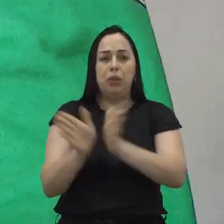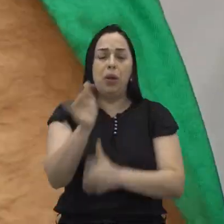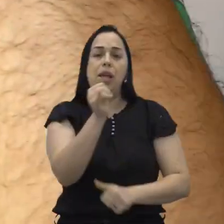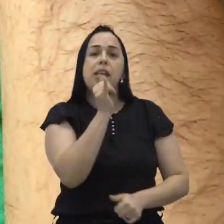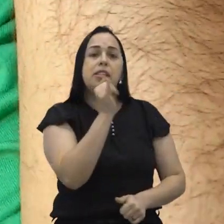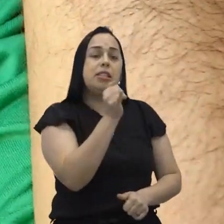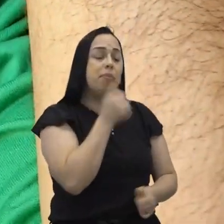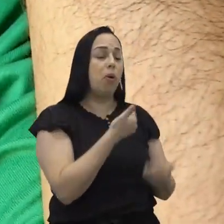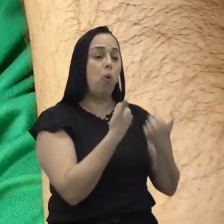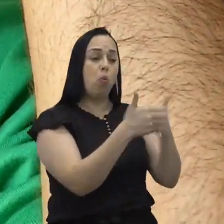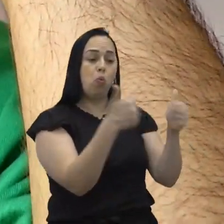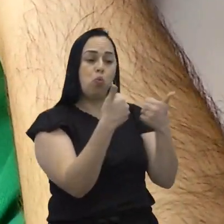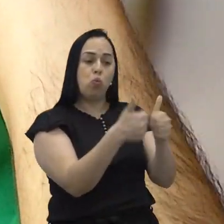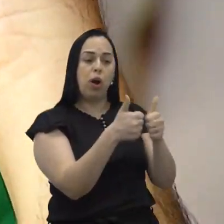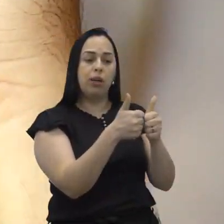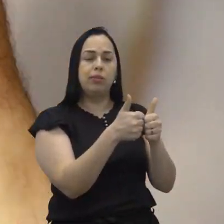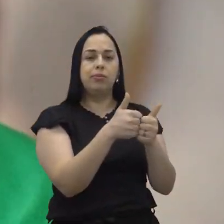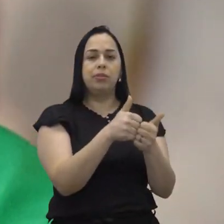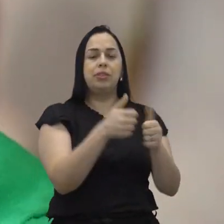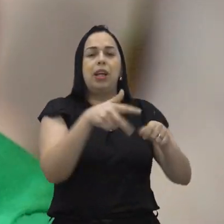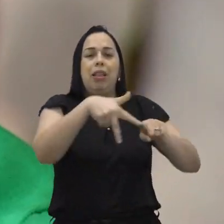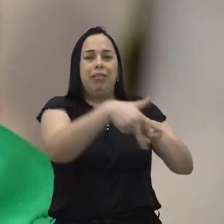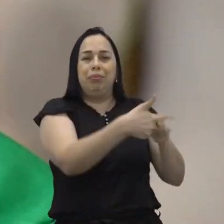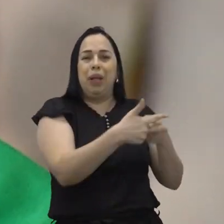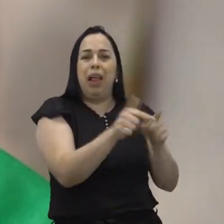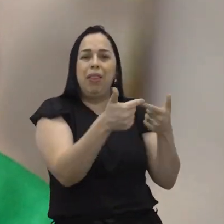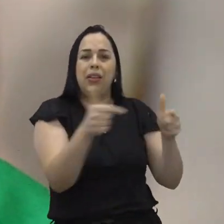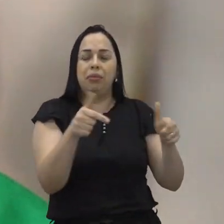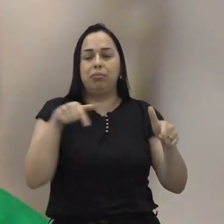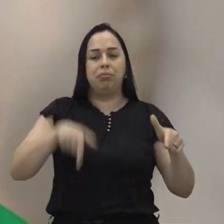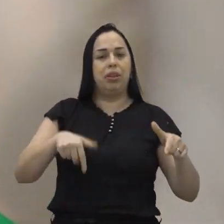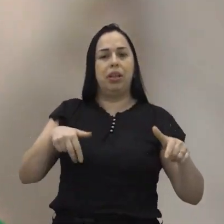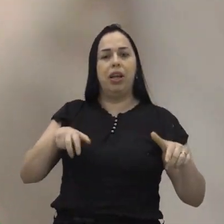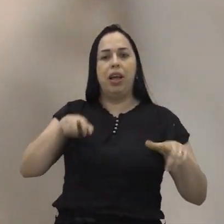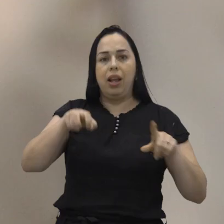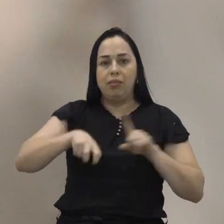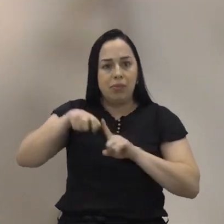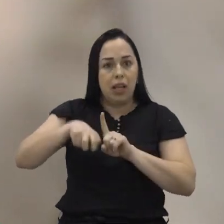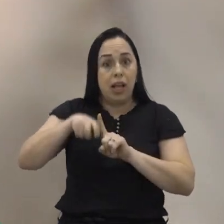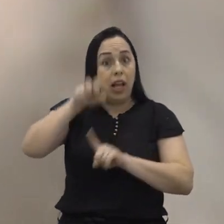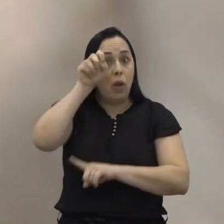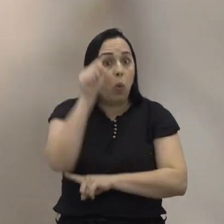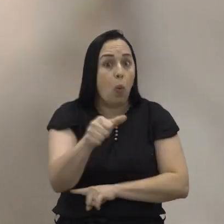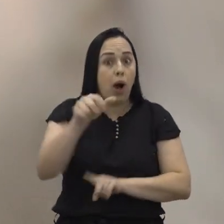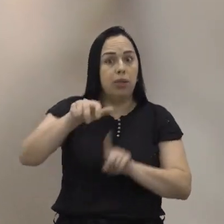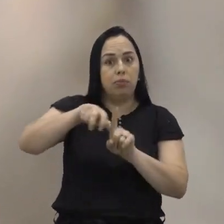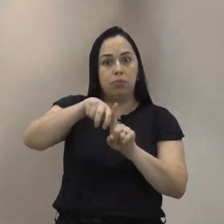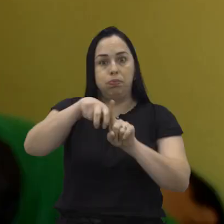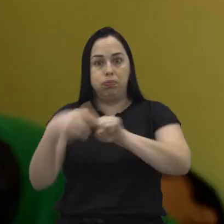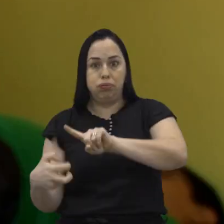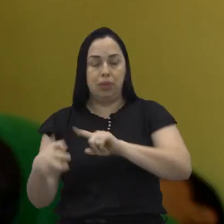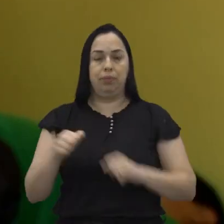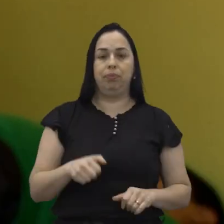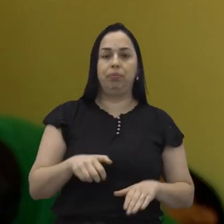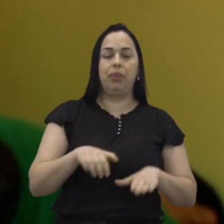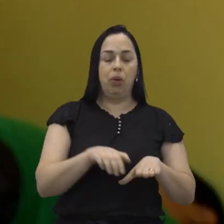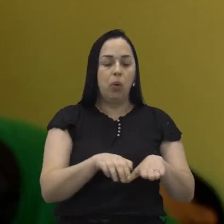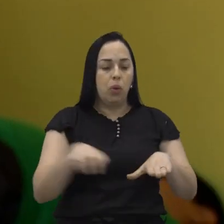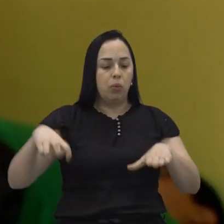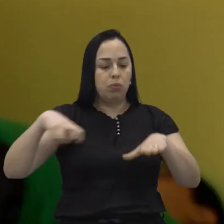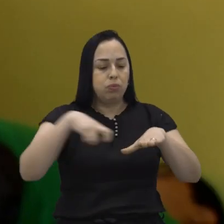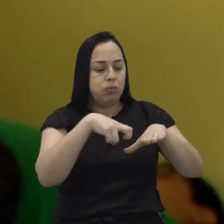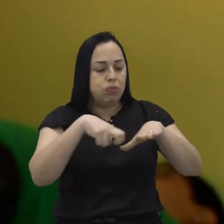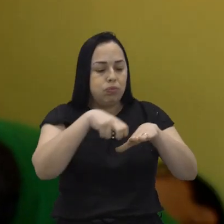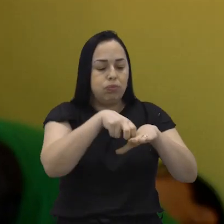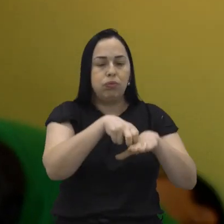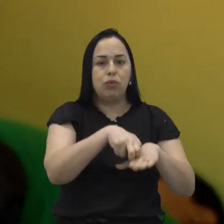Um ônibus do transporte público com falta de manutenção fez com que Francesco quase sofresse um acidente. O elevador caiu,